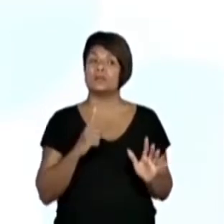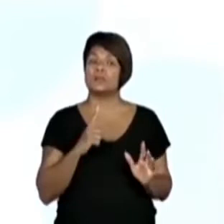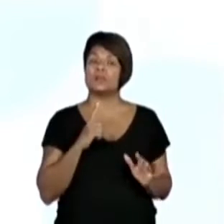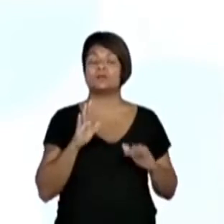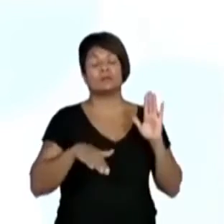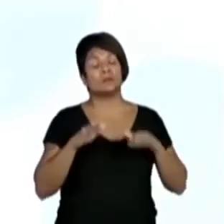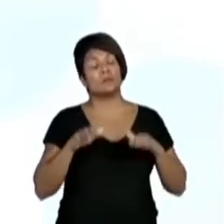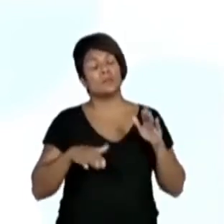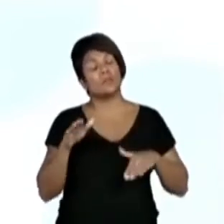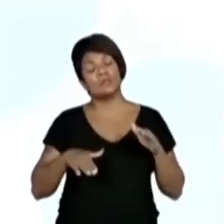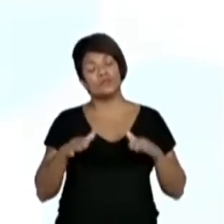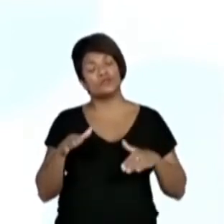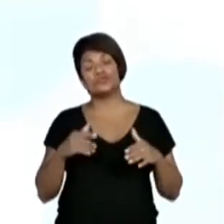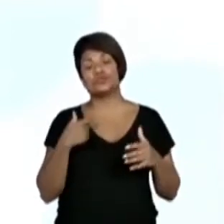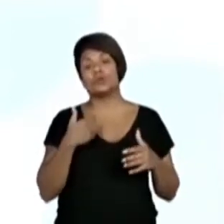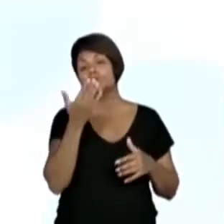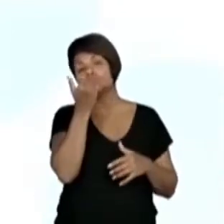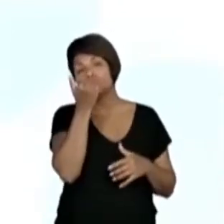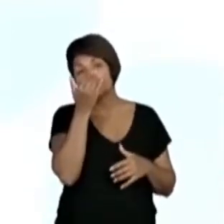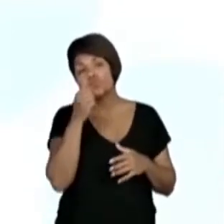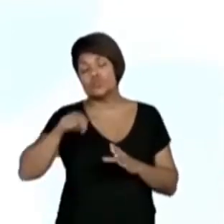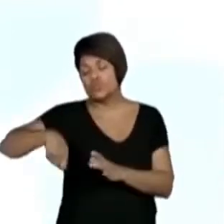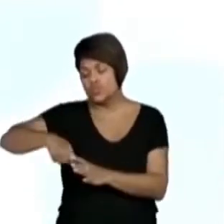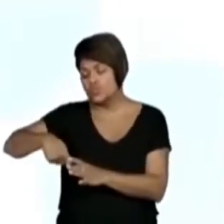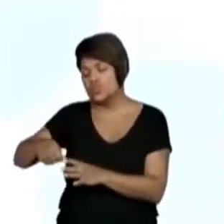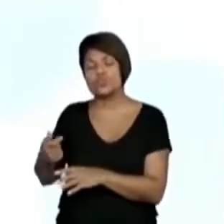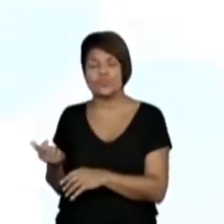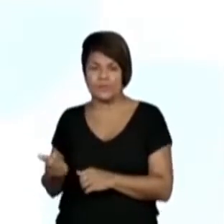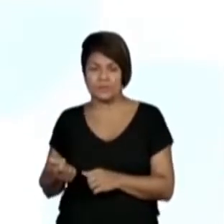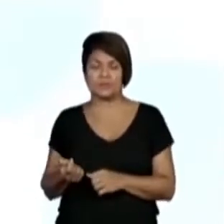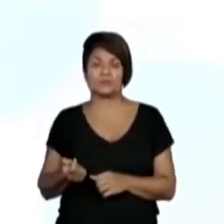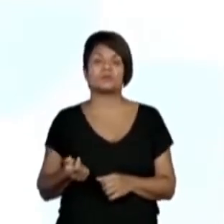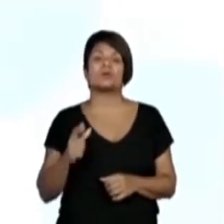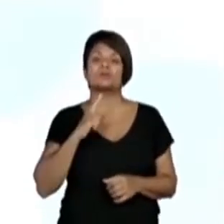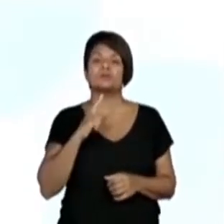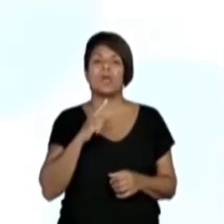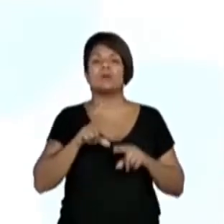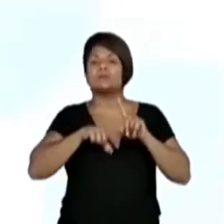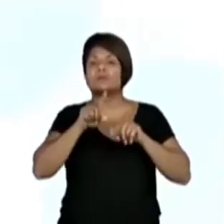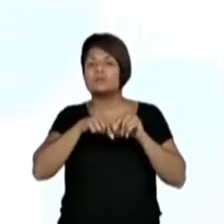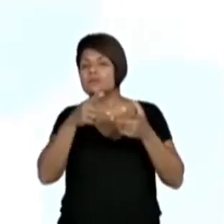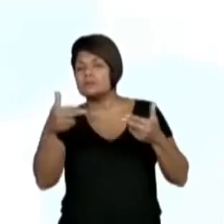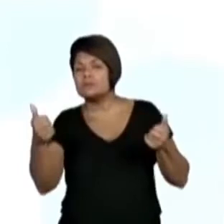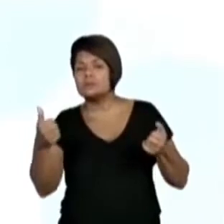determinados pratos, com ingredientes e medidas.